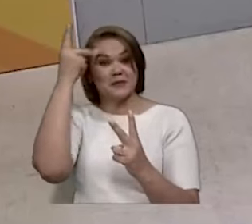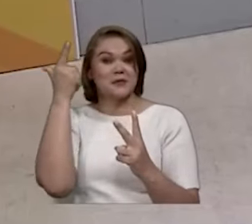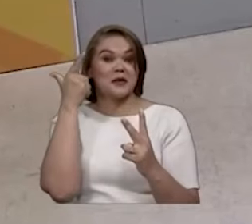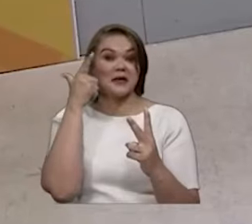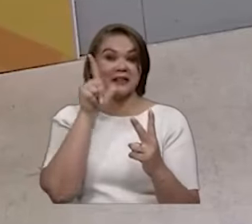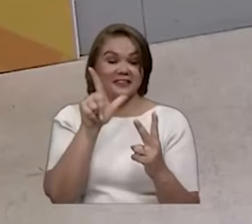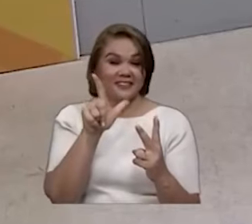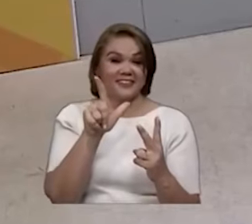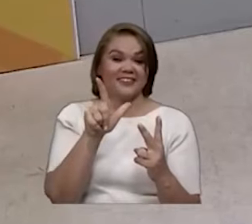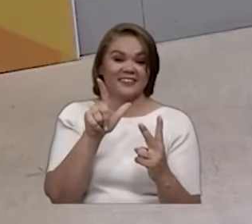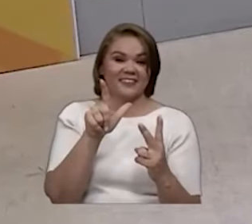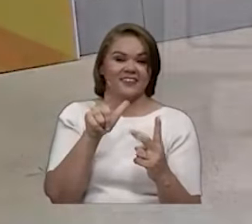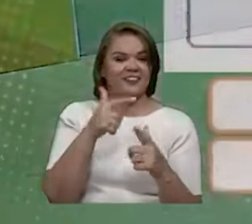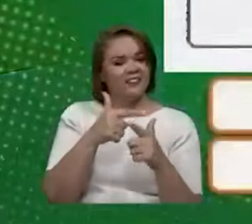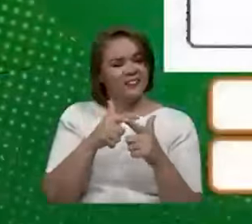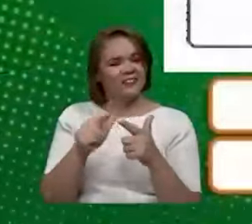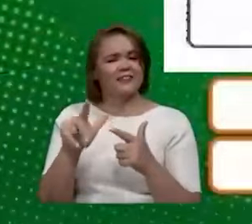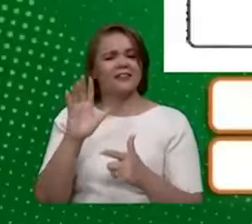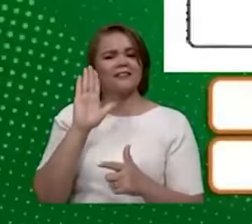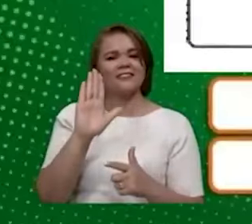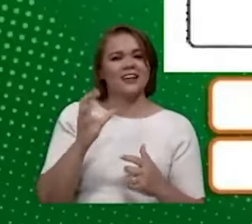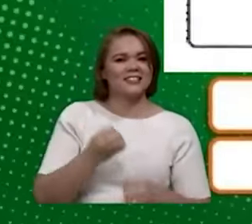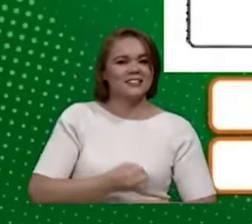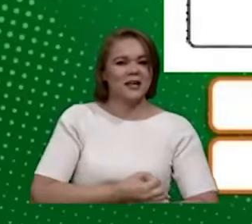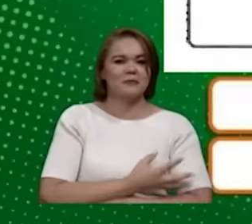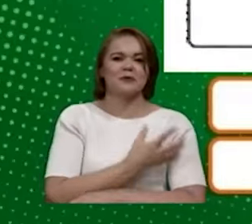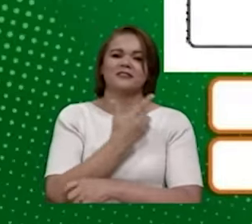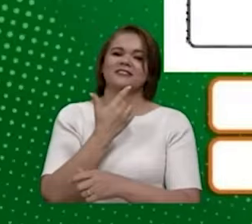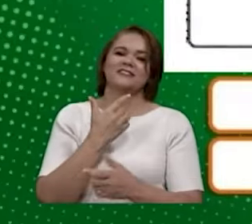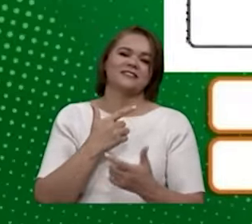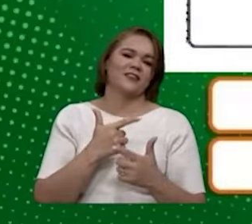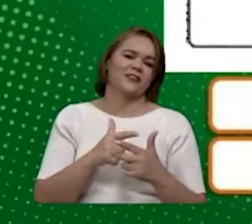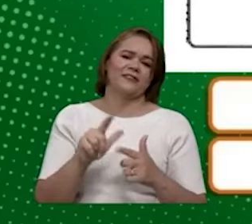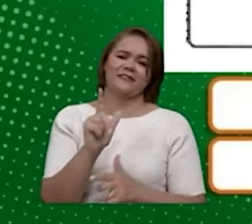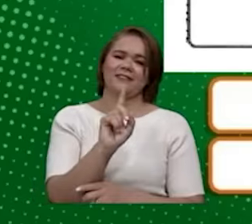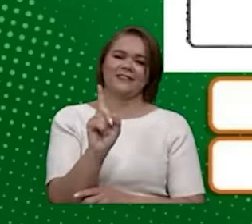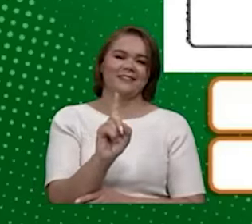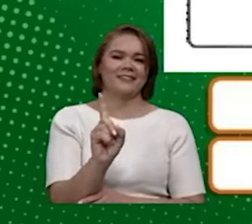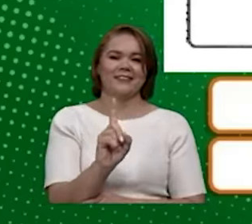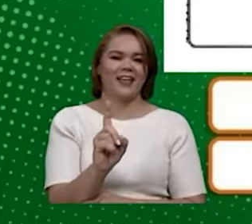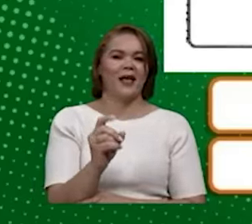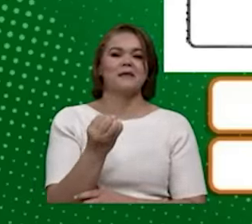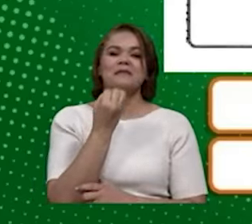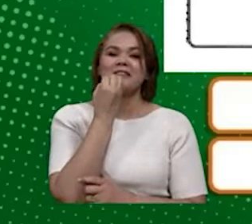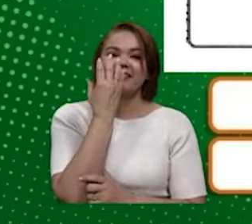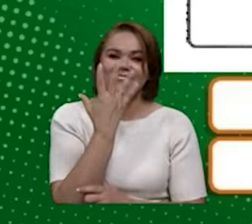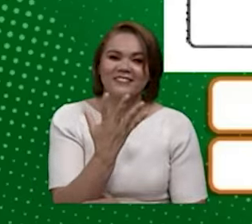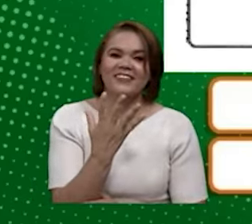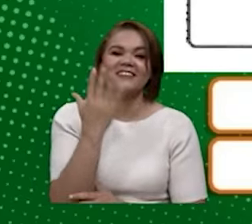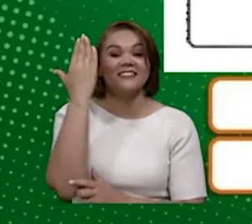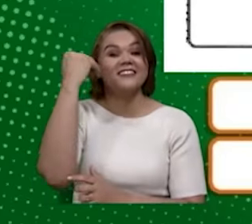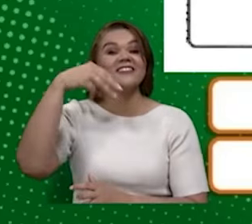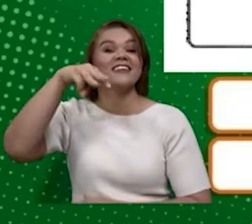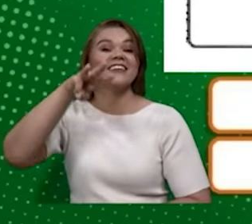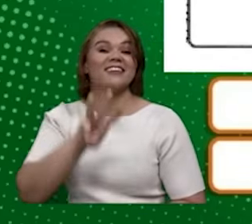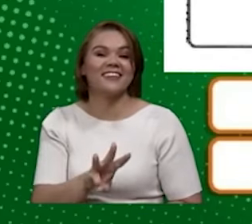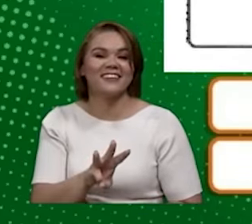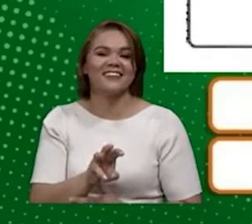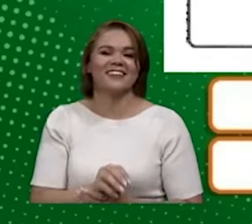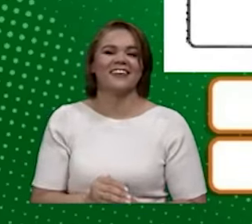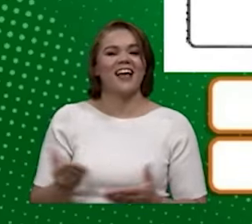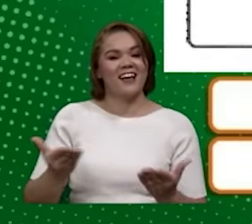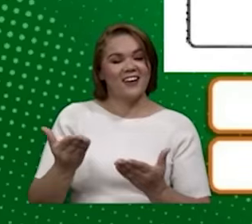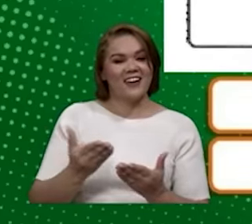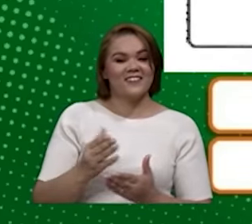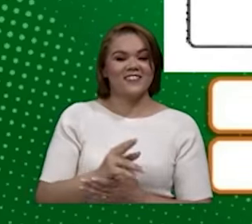deu prêmio dividido, mas a emoção não se divide. Muito bem, vamos saber quem são. Agora